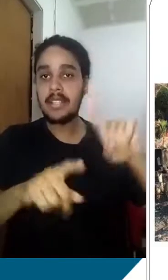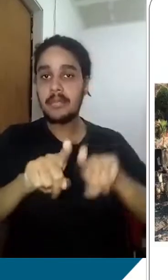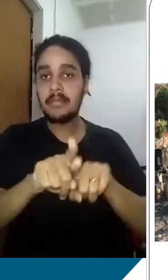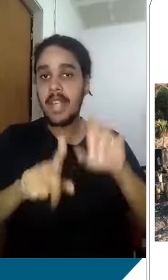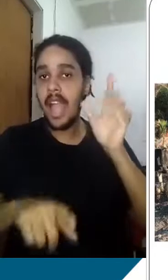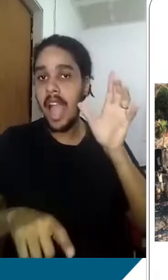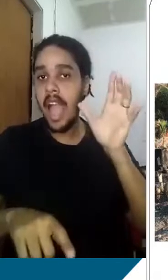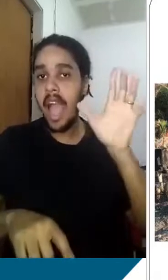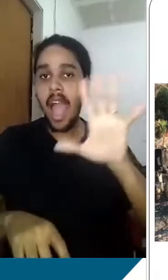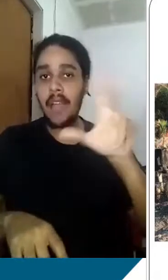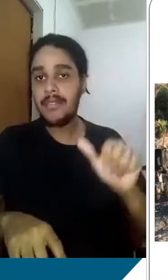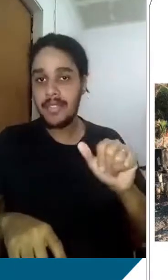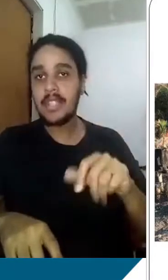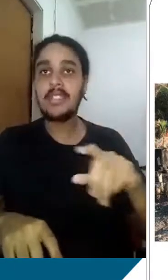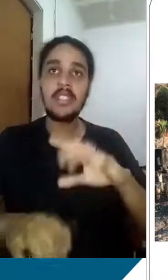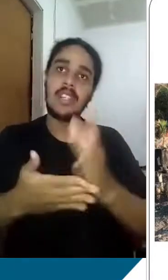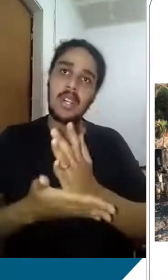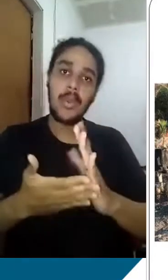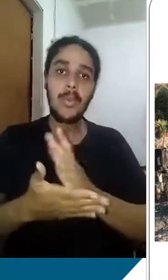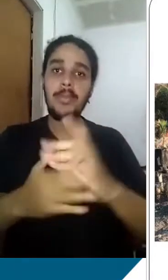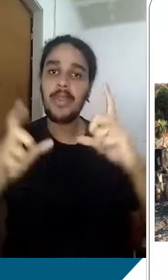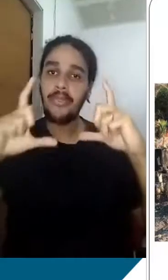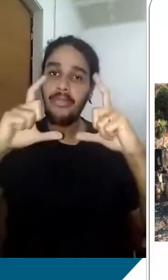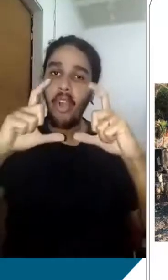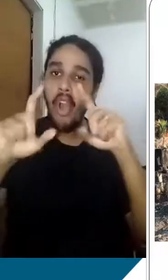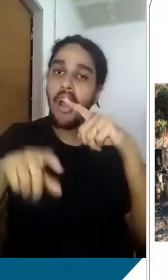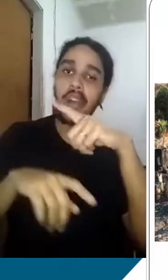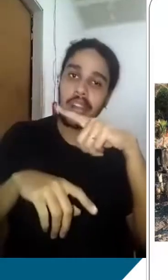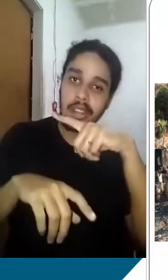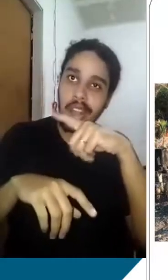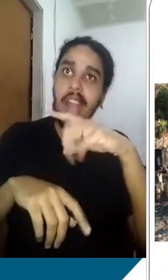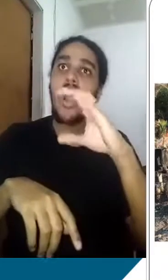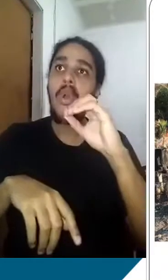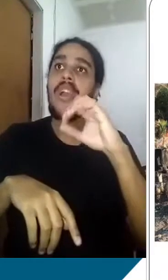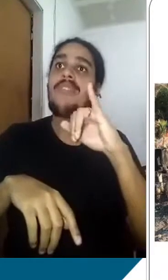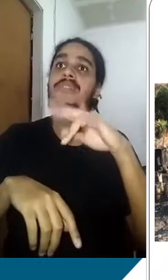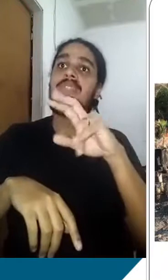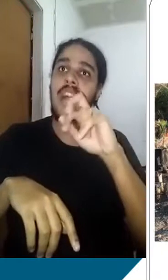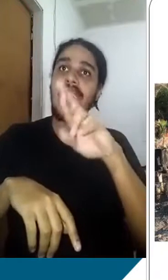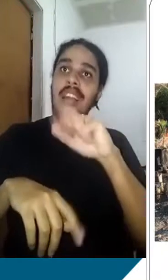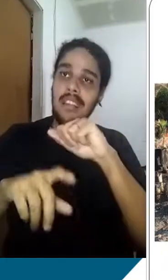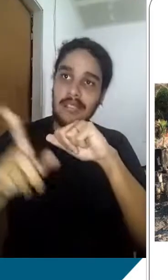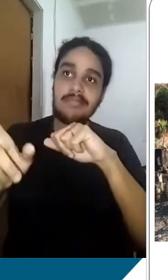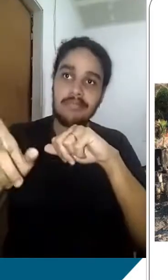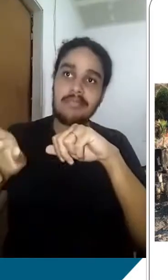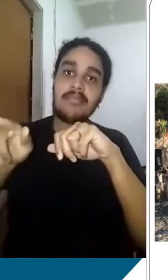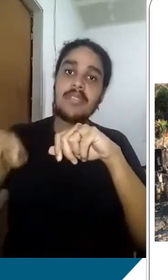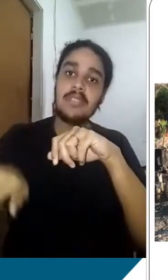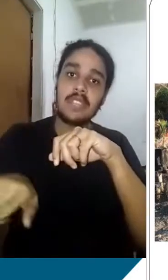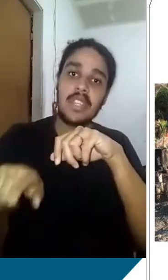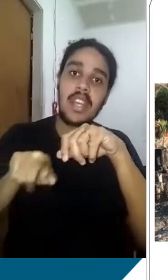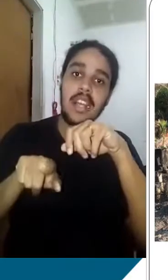Aqui duas fotografias, uma do Brasil, né, onde a gente pode ver a coivara sendo feita, e no